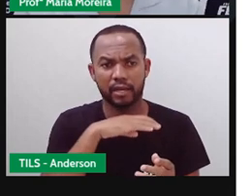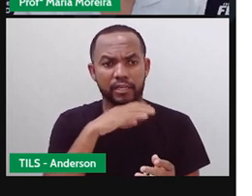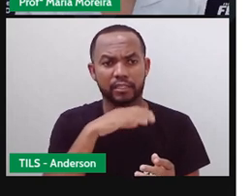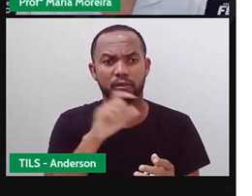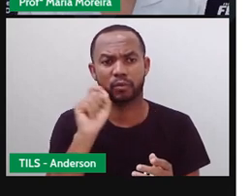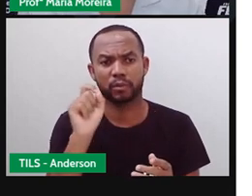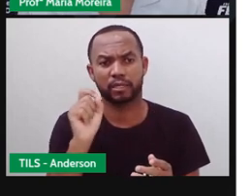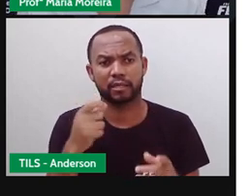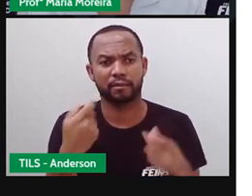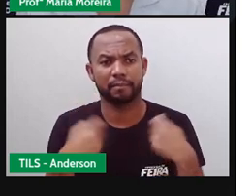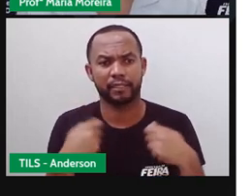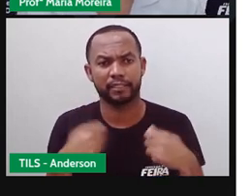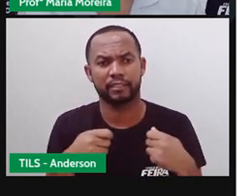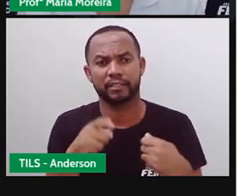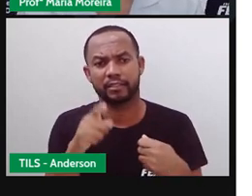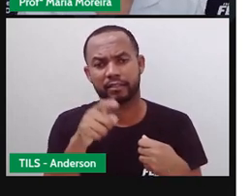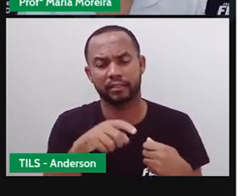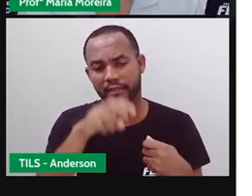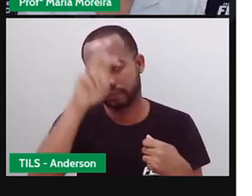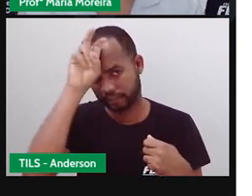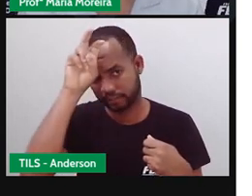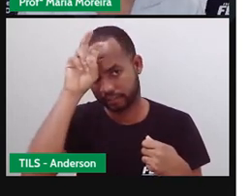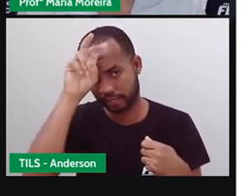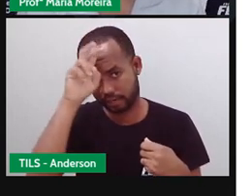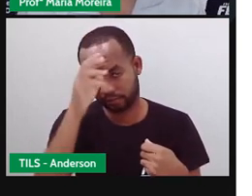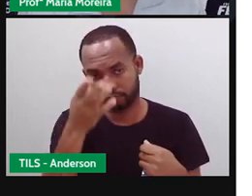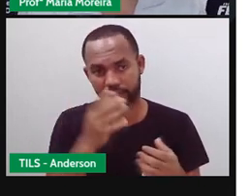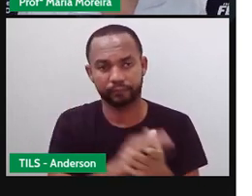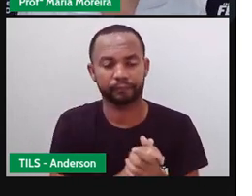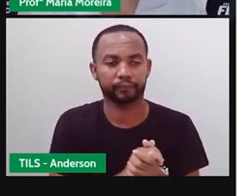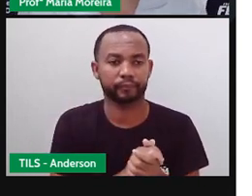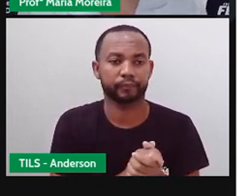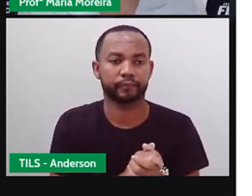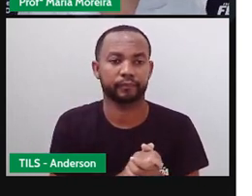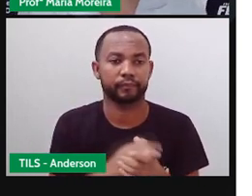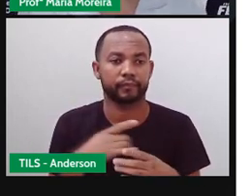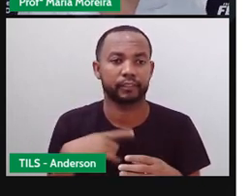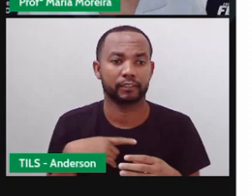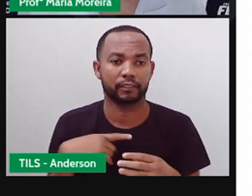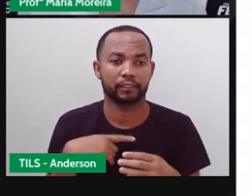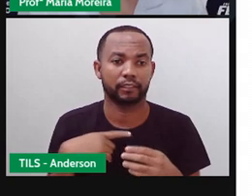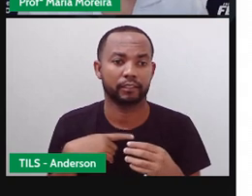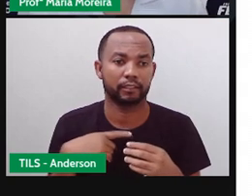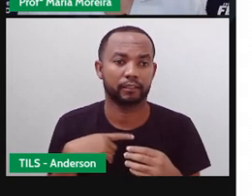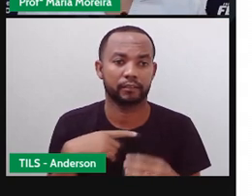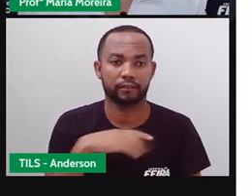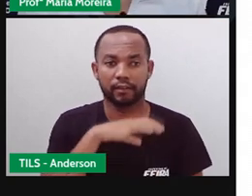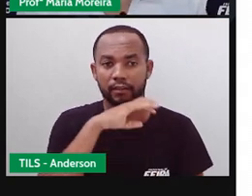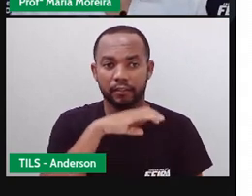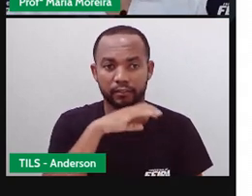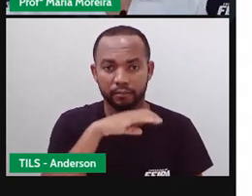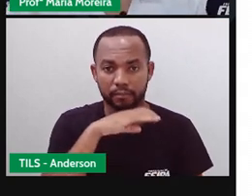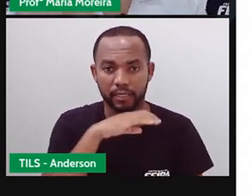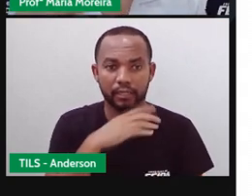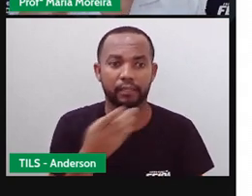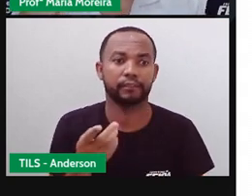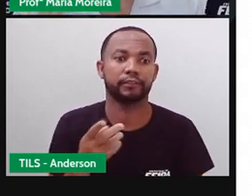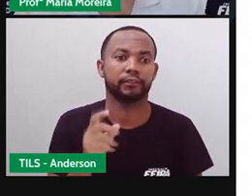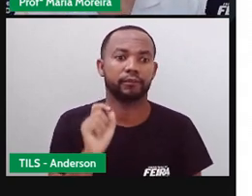desses insetos mas existe também o que os animais que né